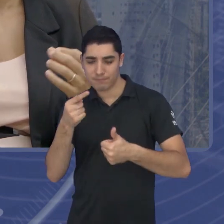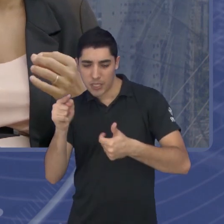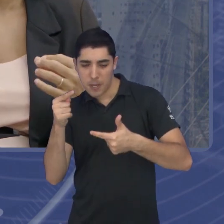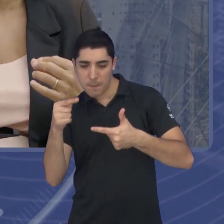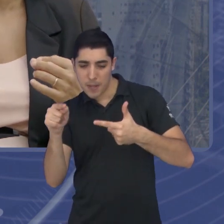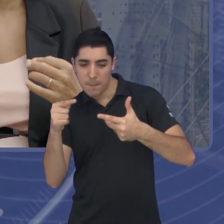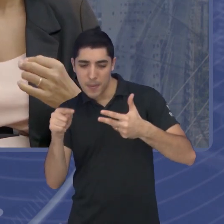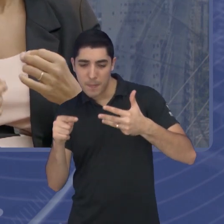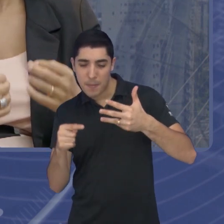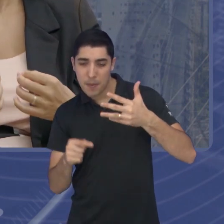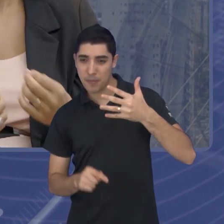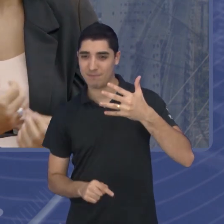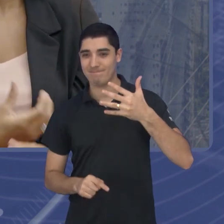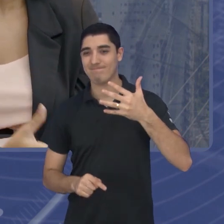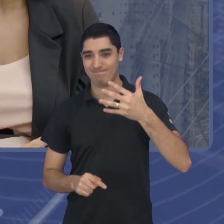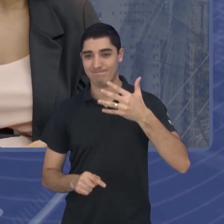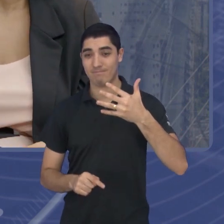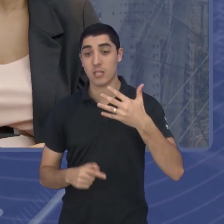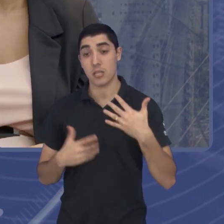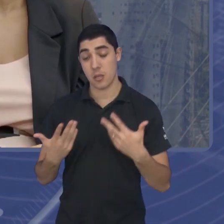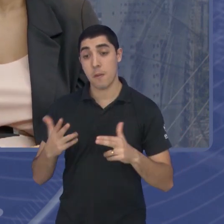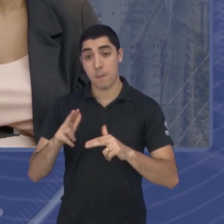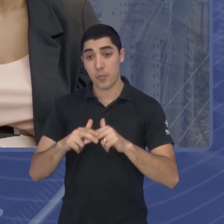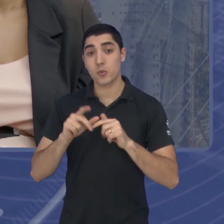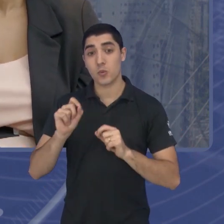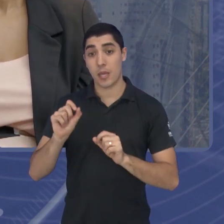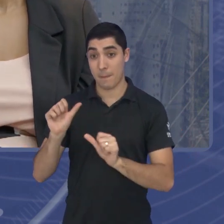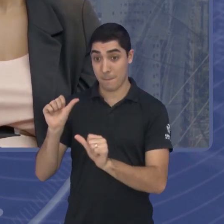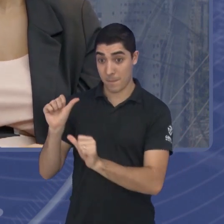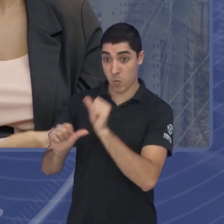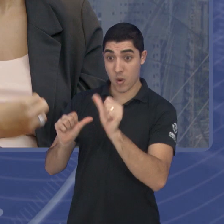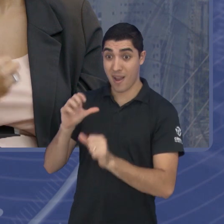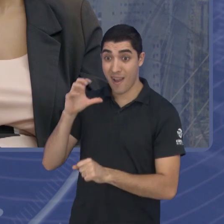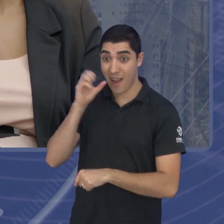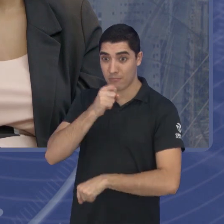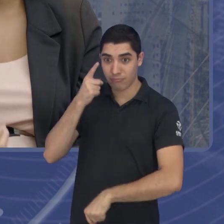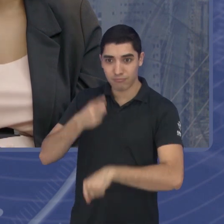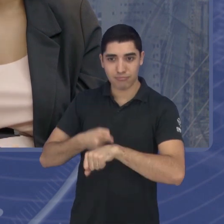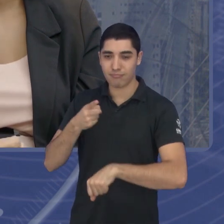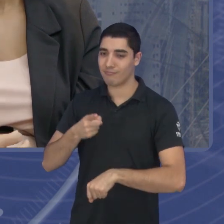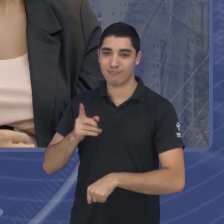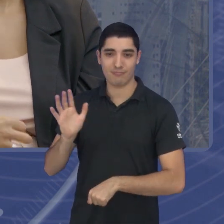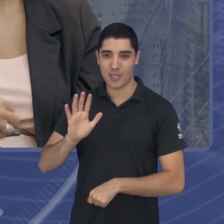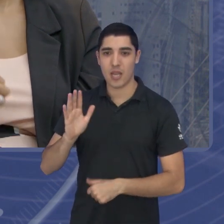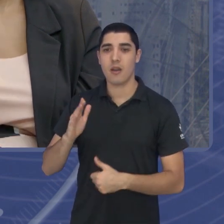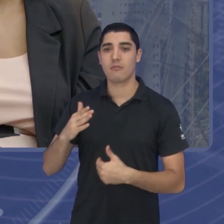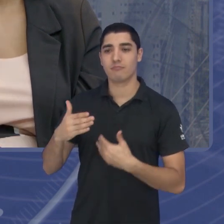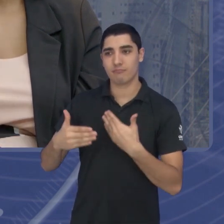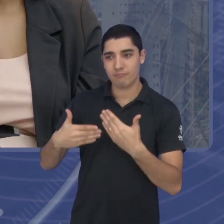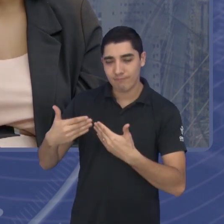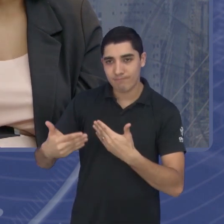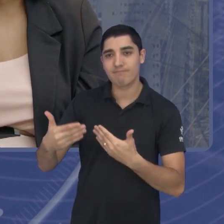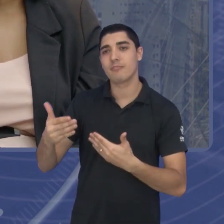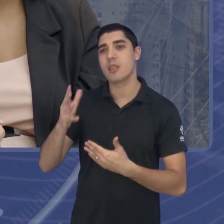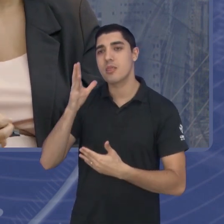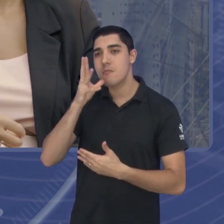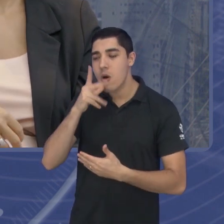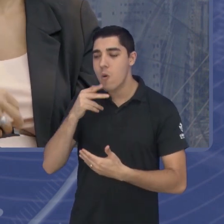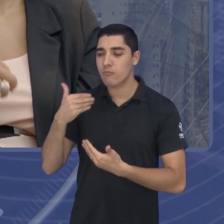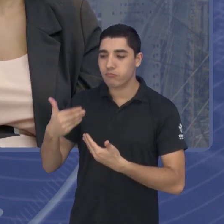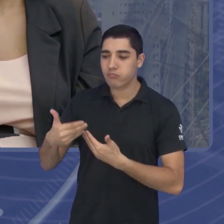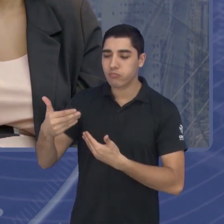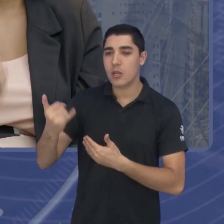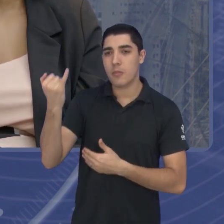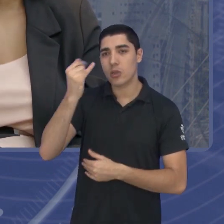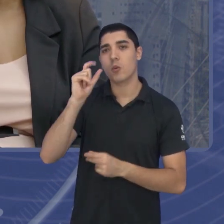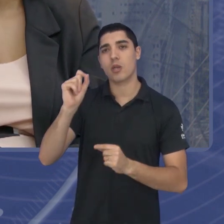sobre isso, assim, né? E por isso que eu acho que a mudança não é rápida também, né? É uma mudança lenta, é uma mudança que vem a partir dos